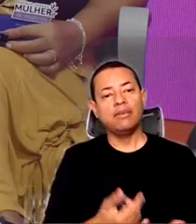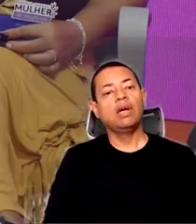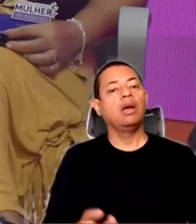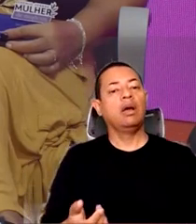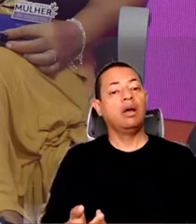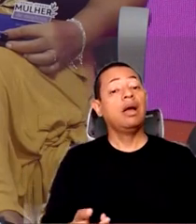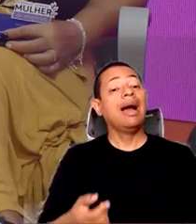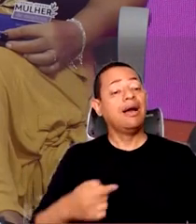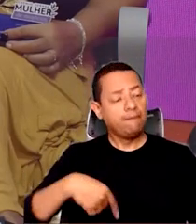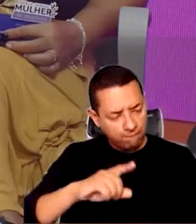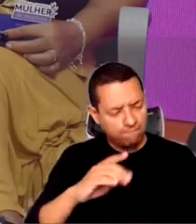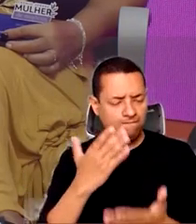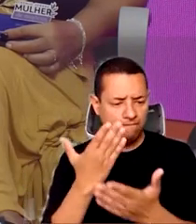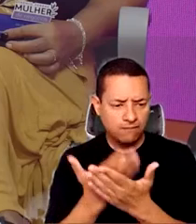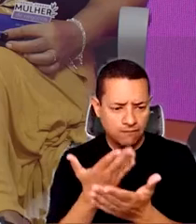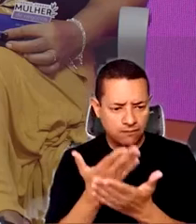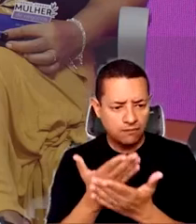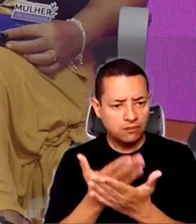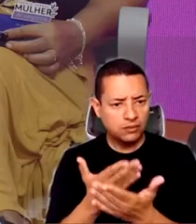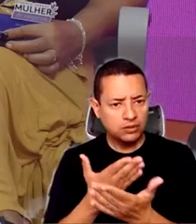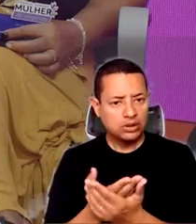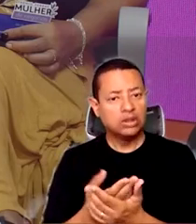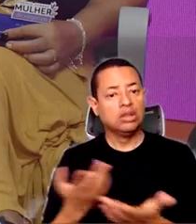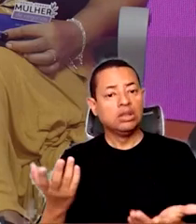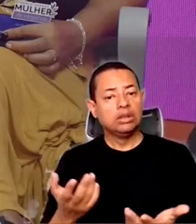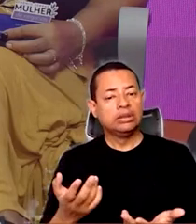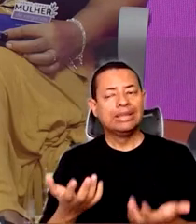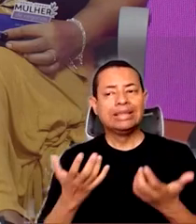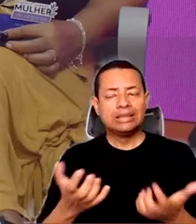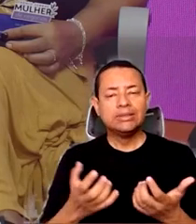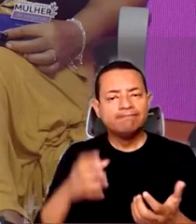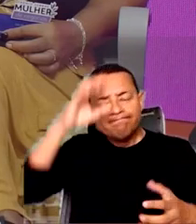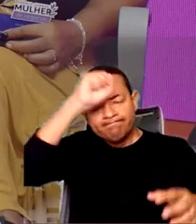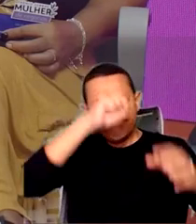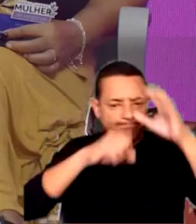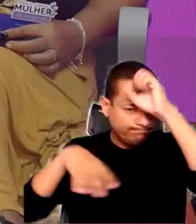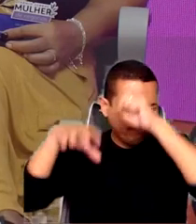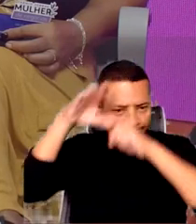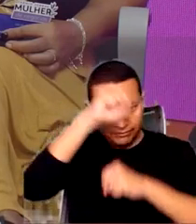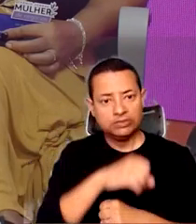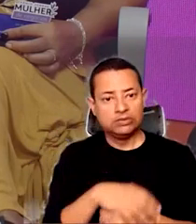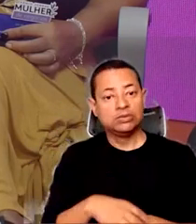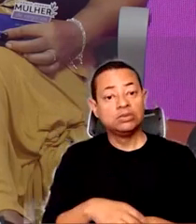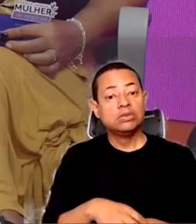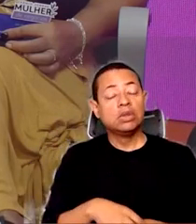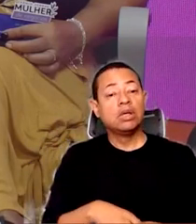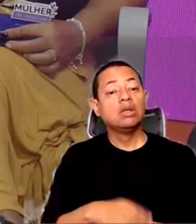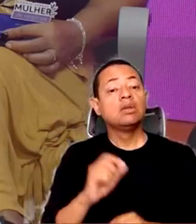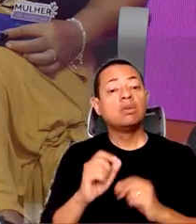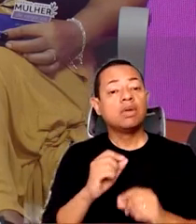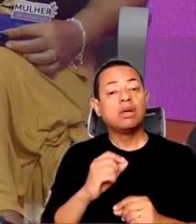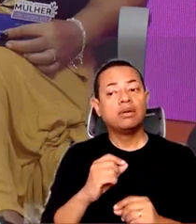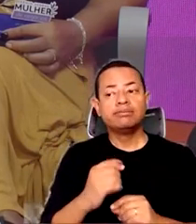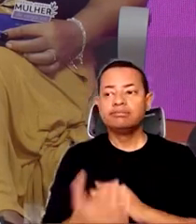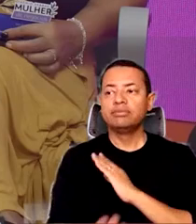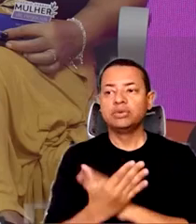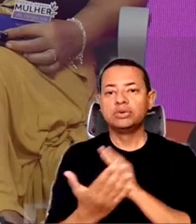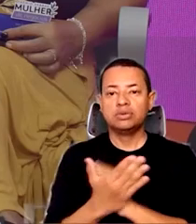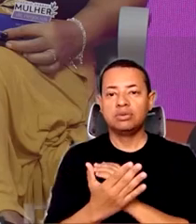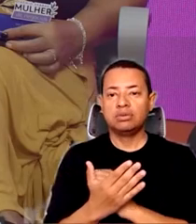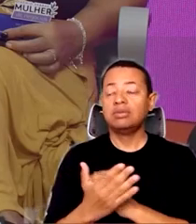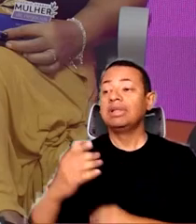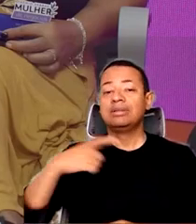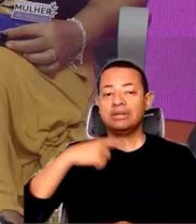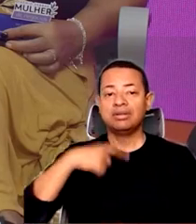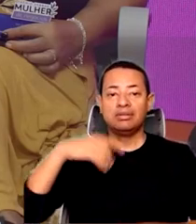qualificar eu fui estudar eu fui procurar eh conhecimento me proporcionou a profissão que